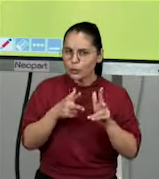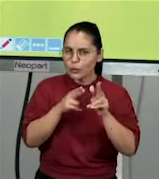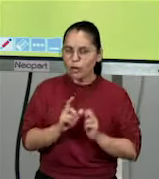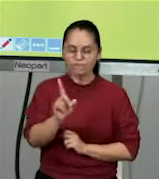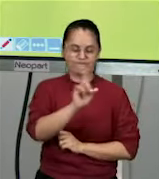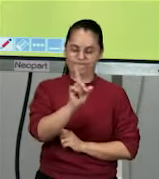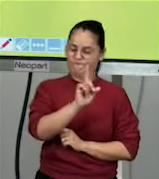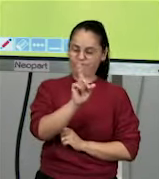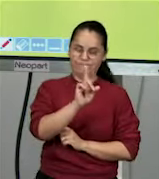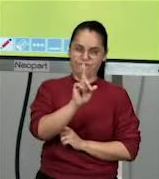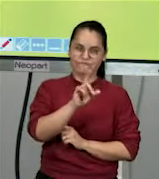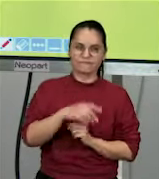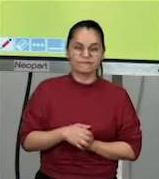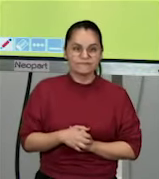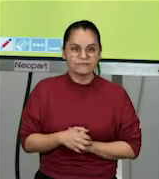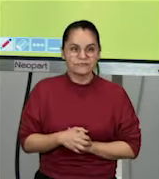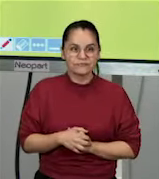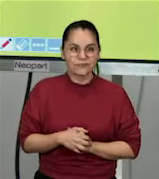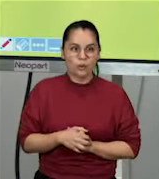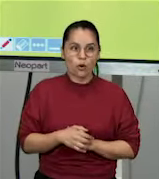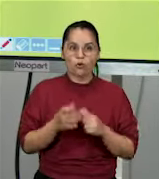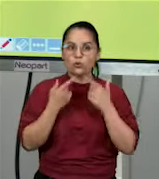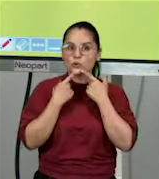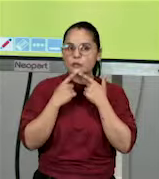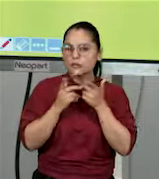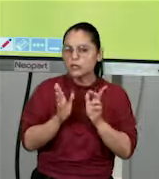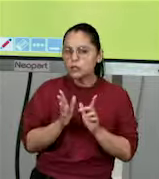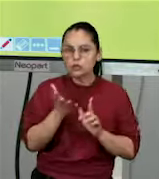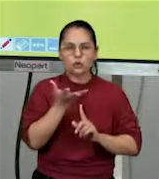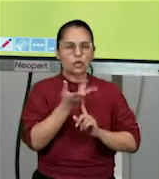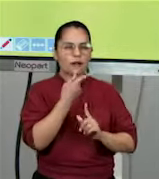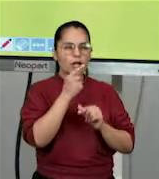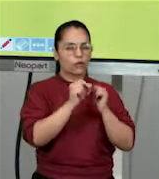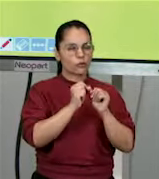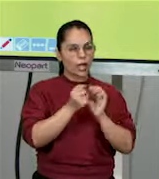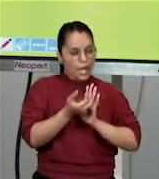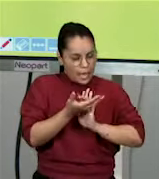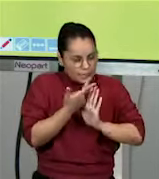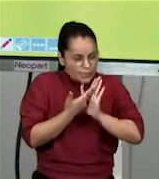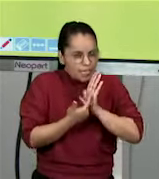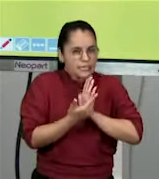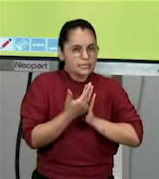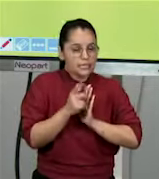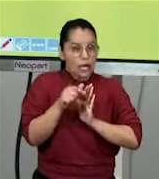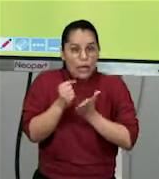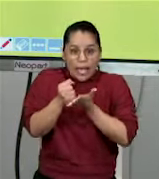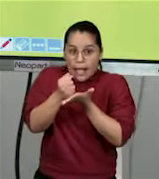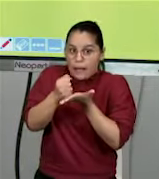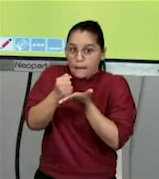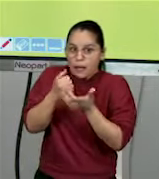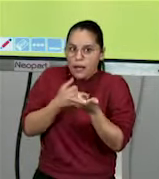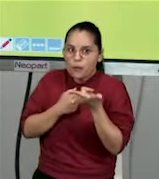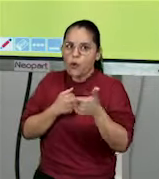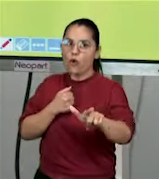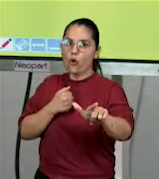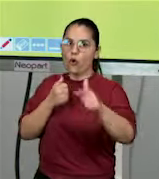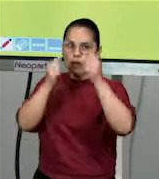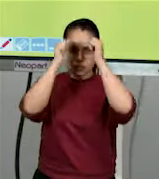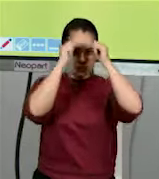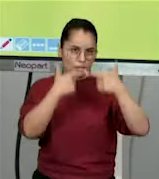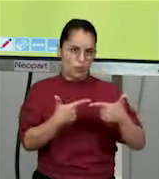não. Segundo os críticos de arte, o desenho ele é a base para as outras artes, para as outras